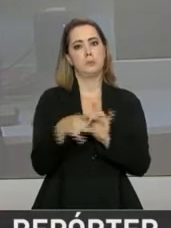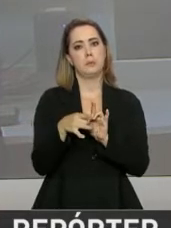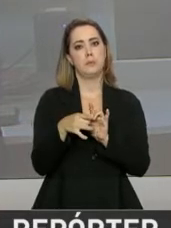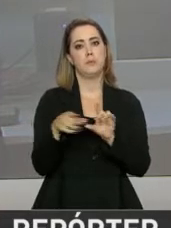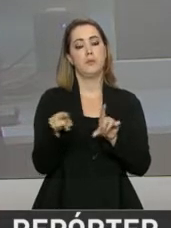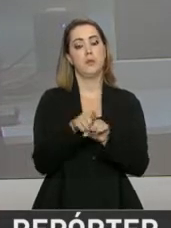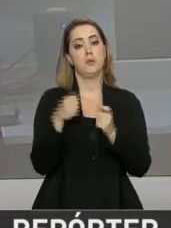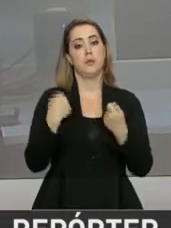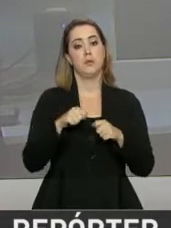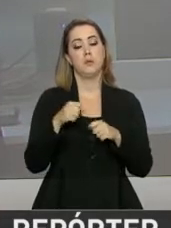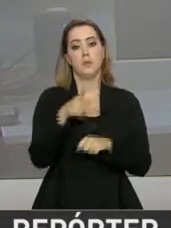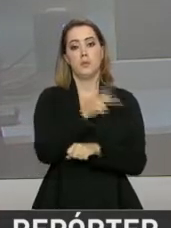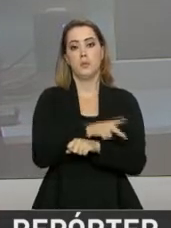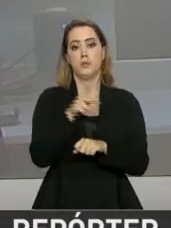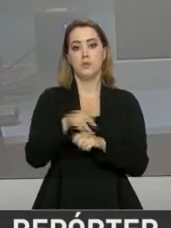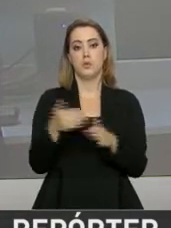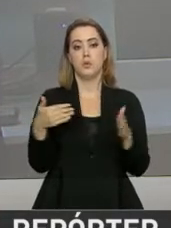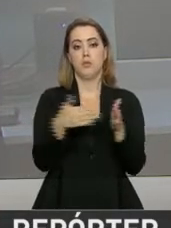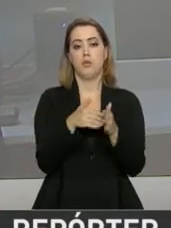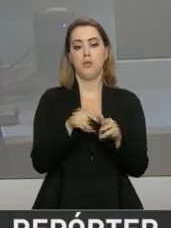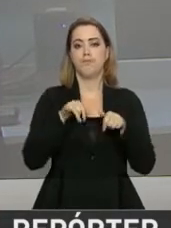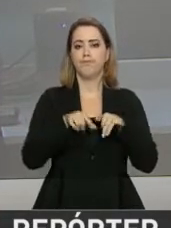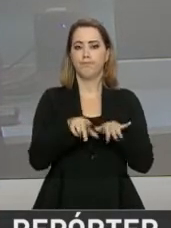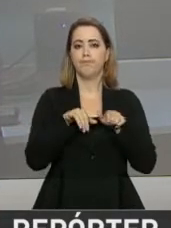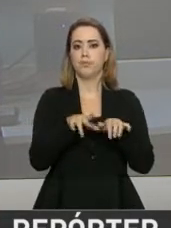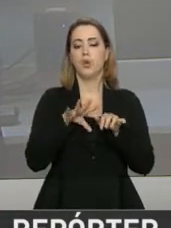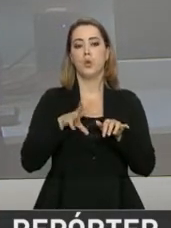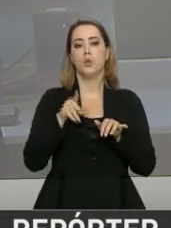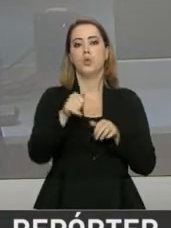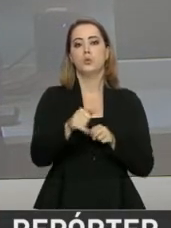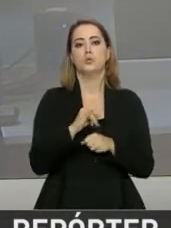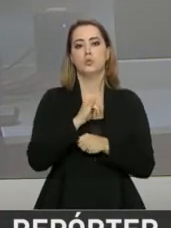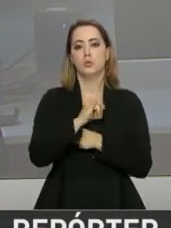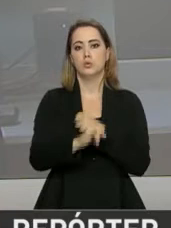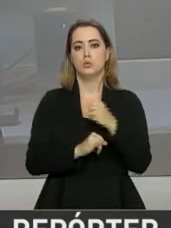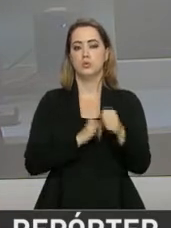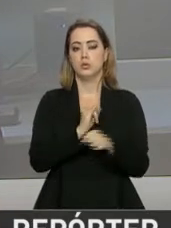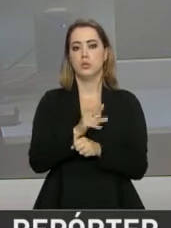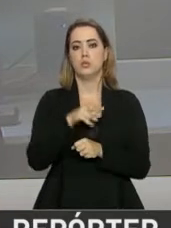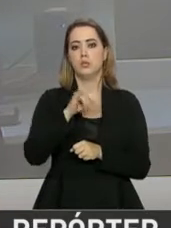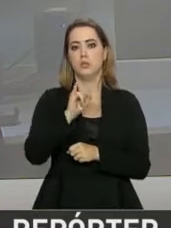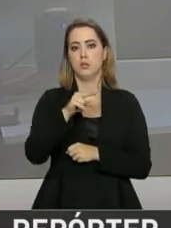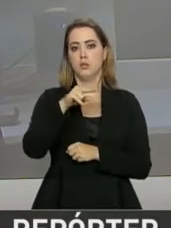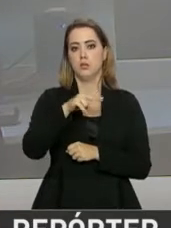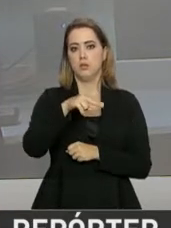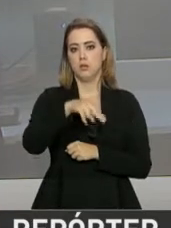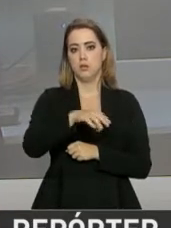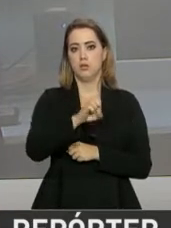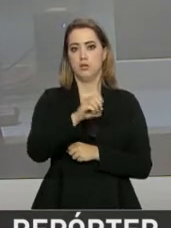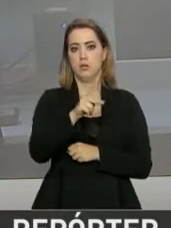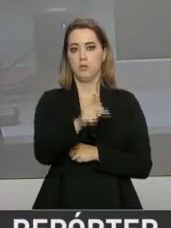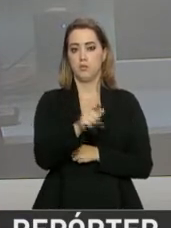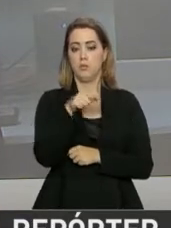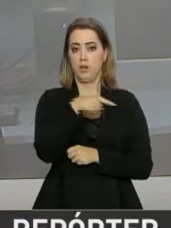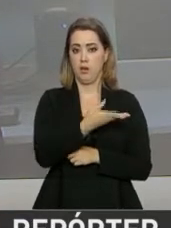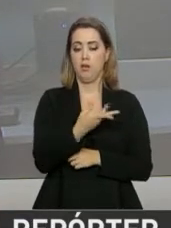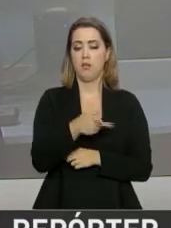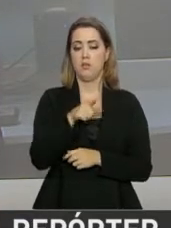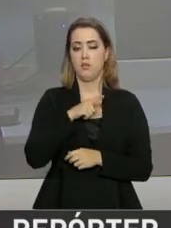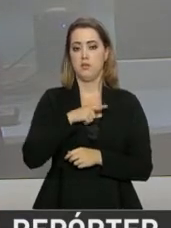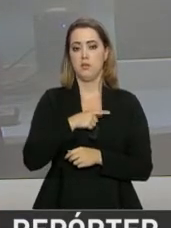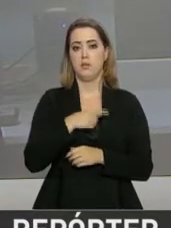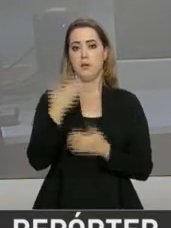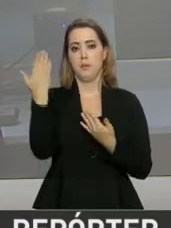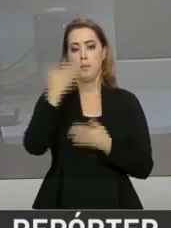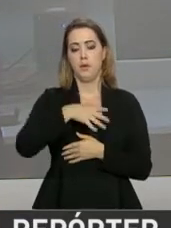têm até o fim do dia para cadastrar os interessados no site do inep para estes candidatos às provas do enem serão realizadas